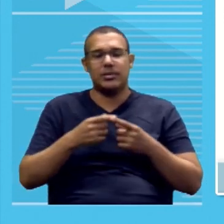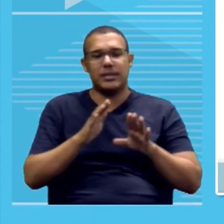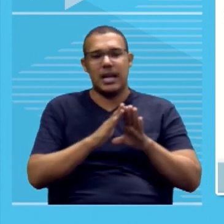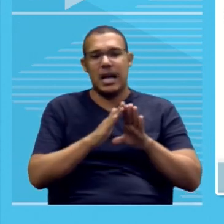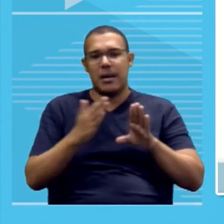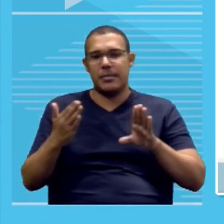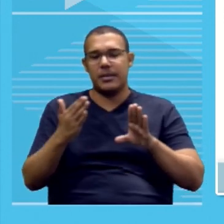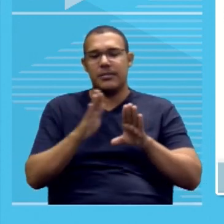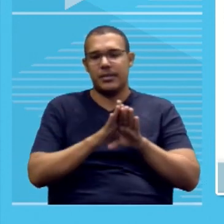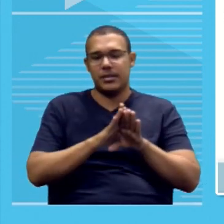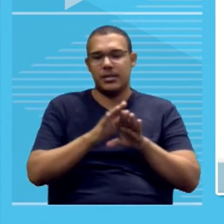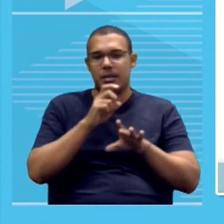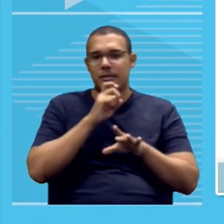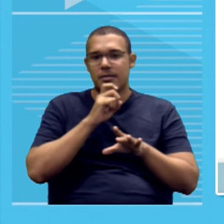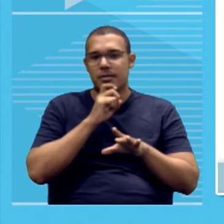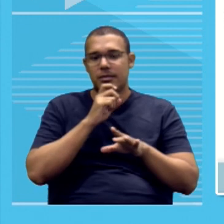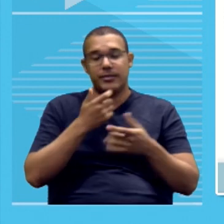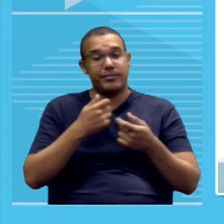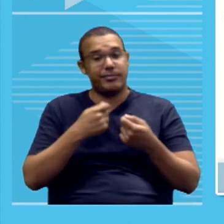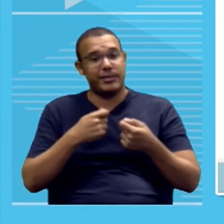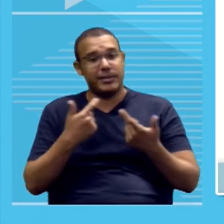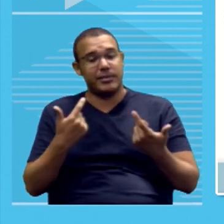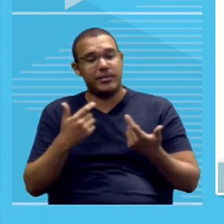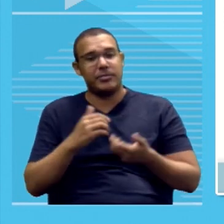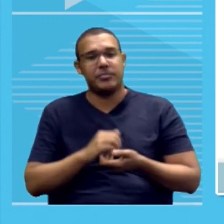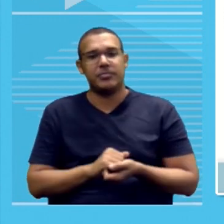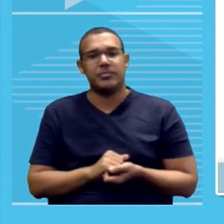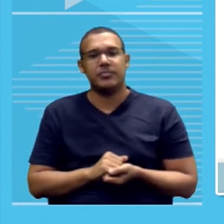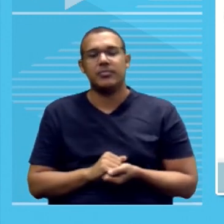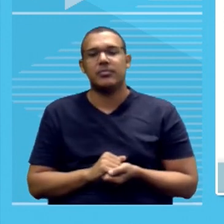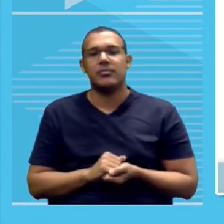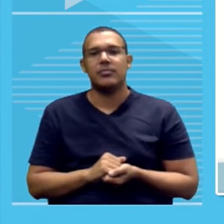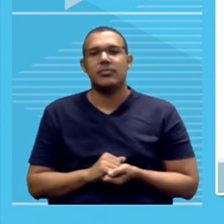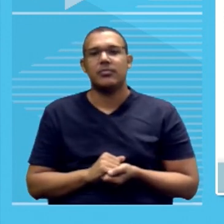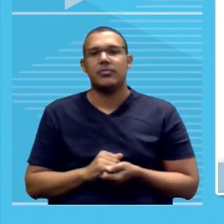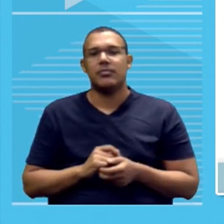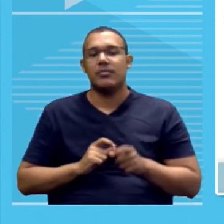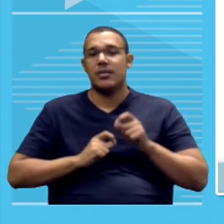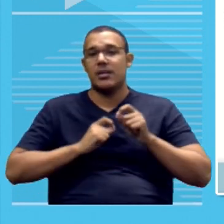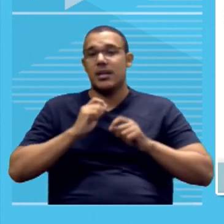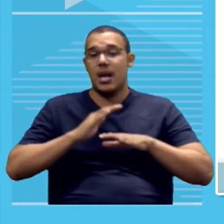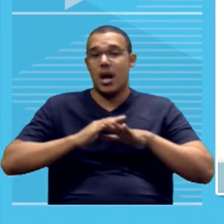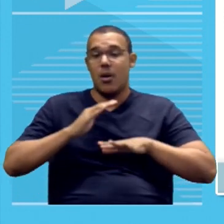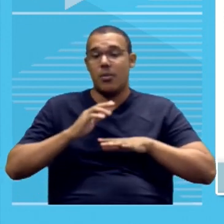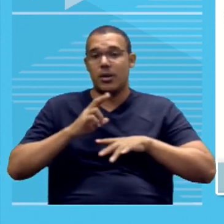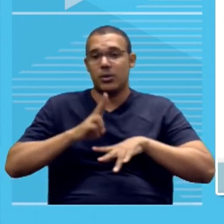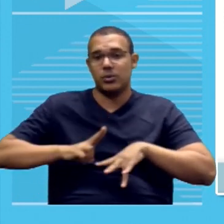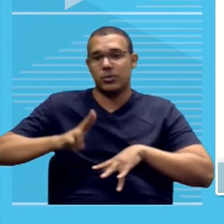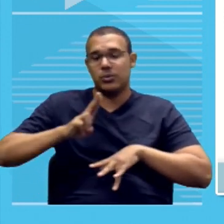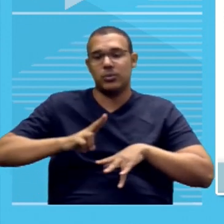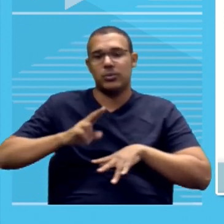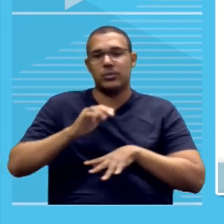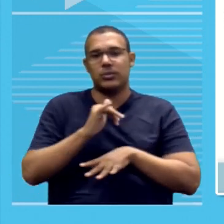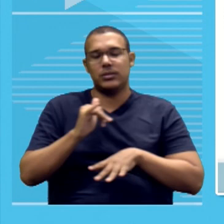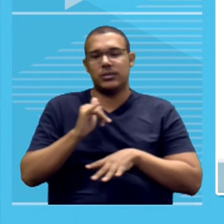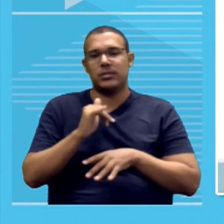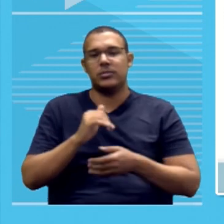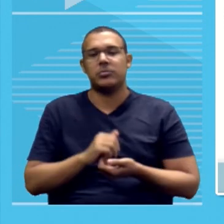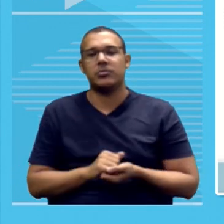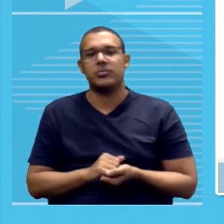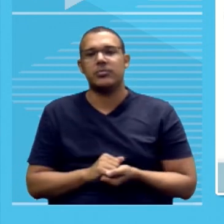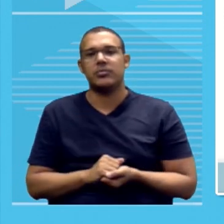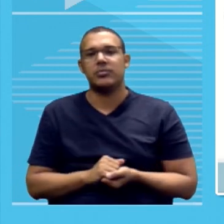porta de uma geladeira sem necessidade, o que acaba aumentando o seu consumo de energia elétrica,